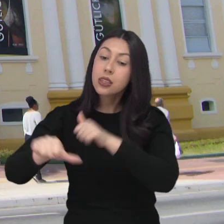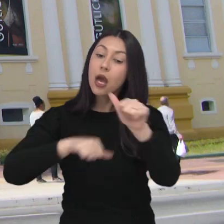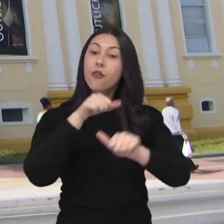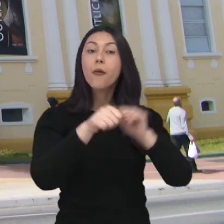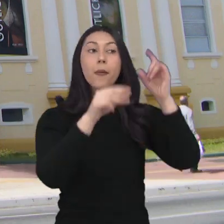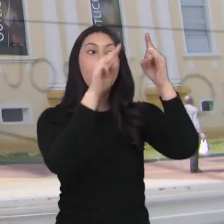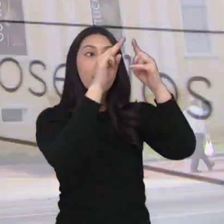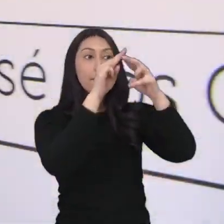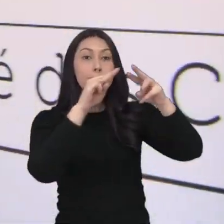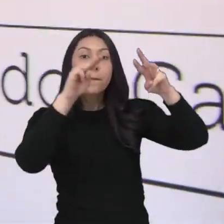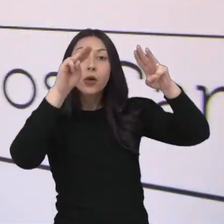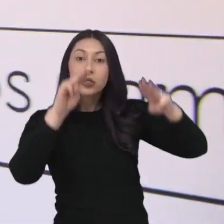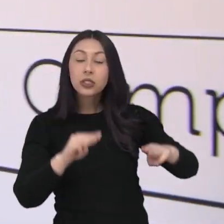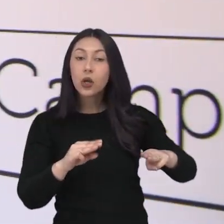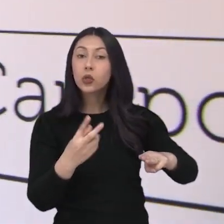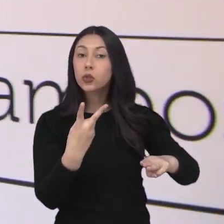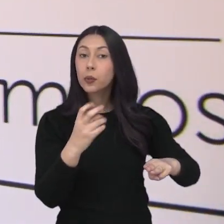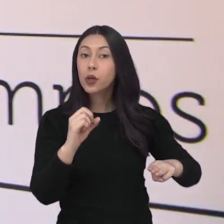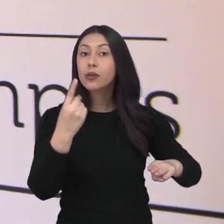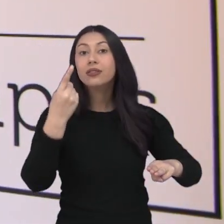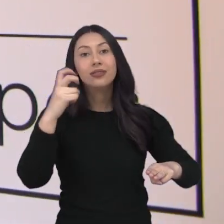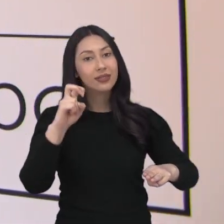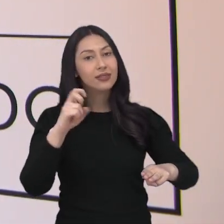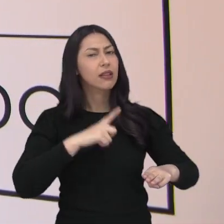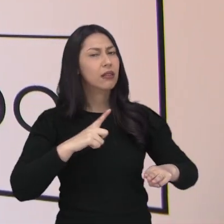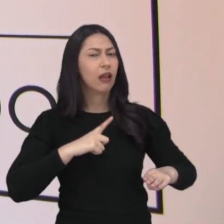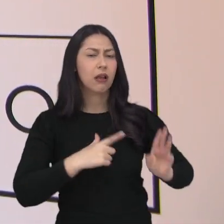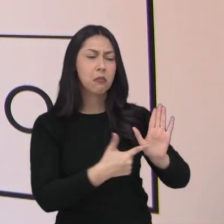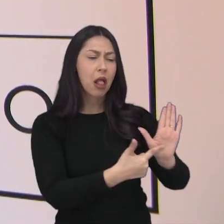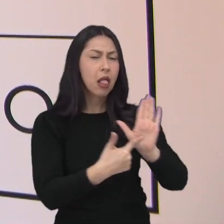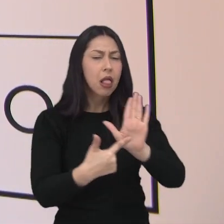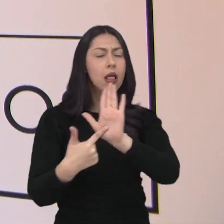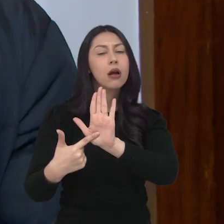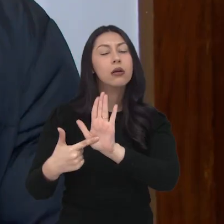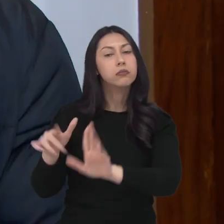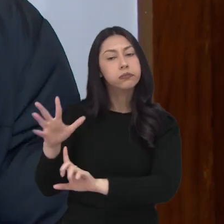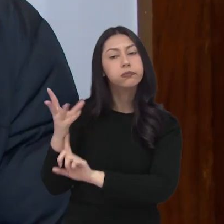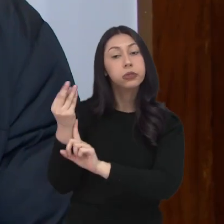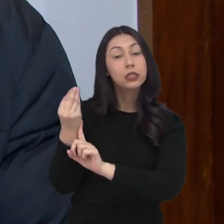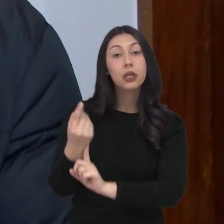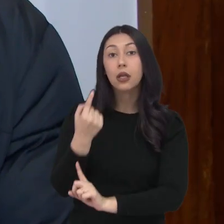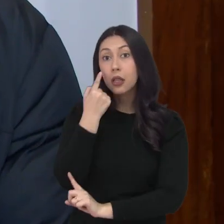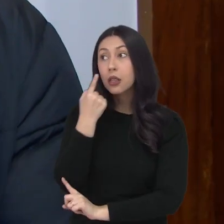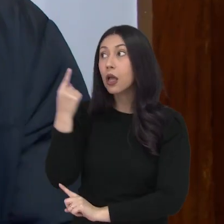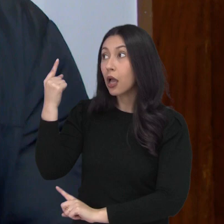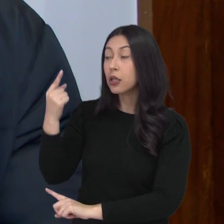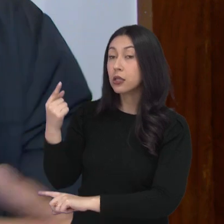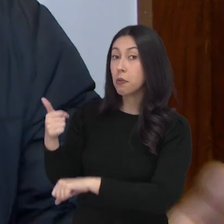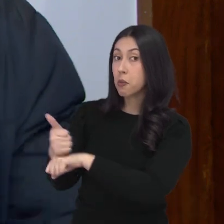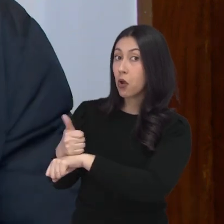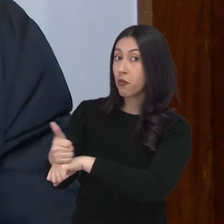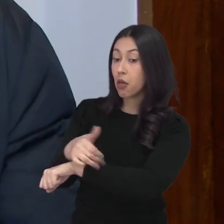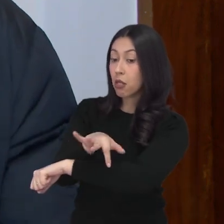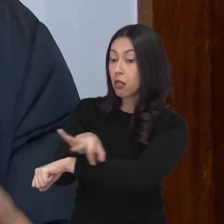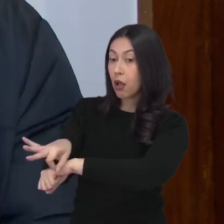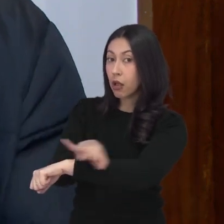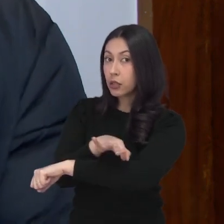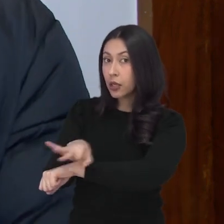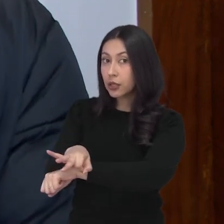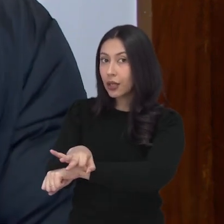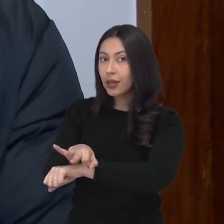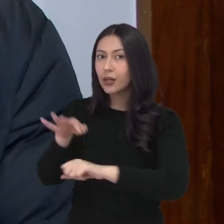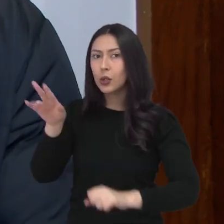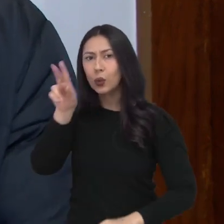em 2015 e recebe diversas exposições artísticas. Para esse arquiteto urbanista, dar uma